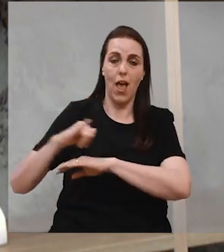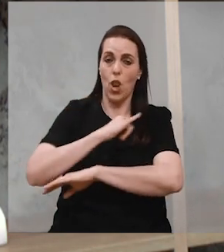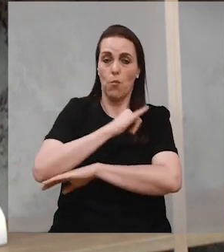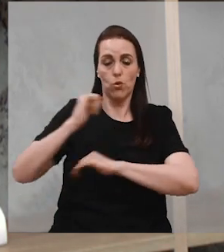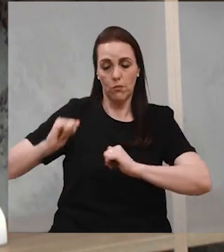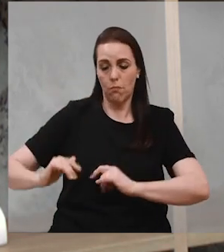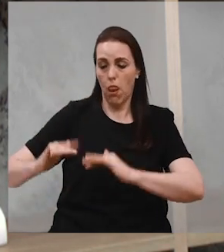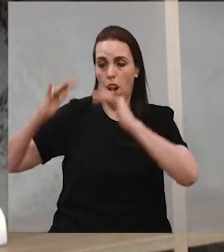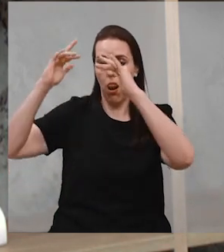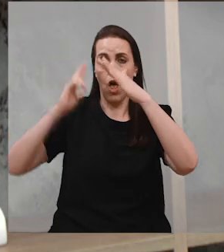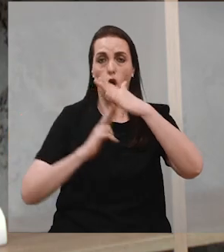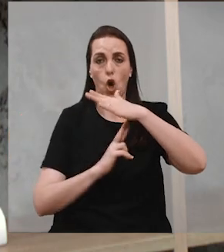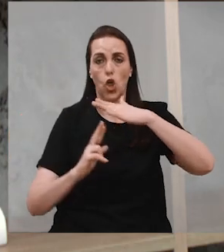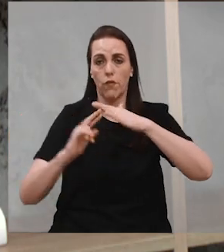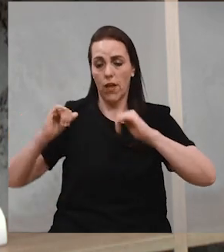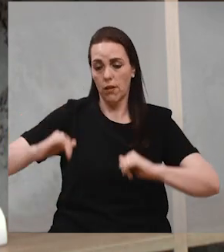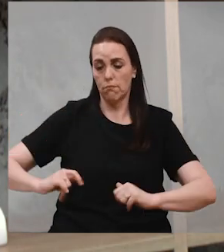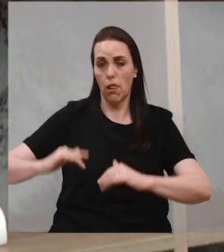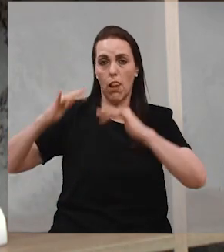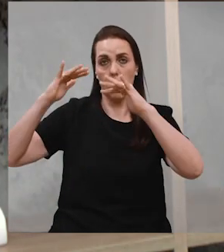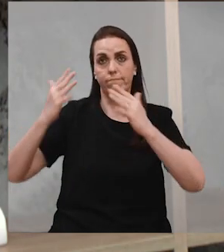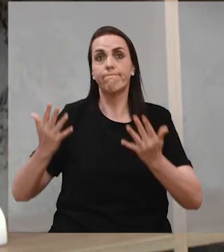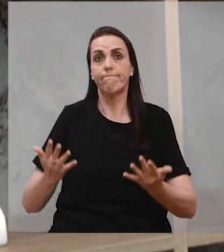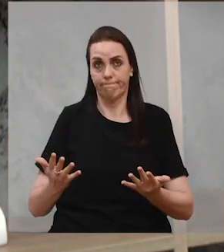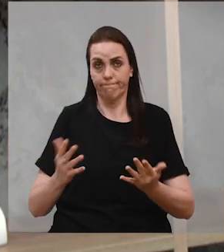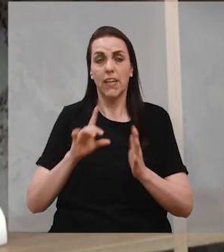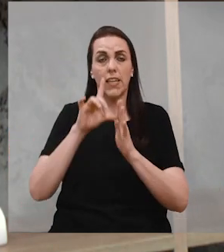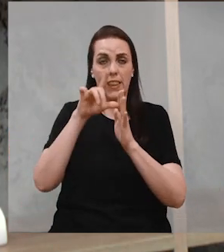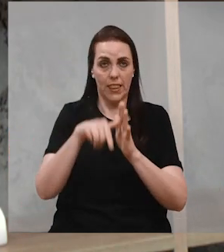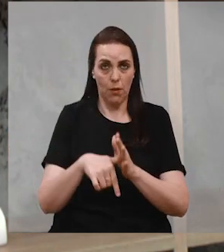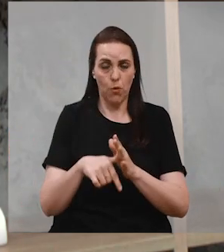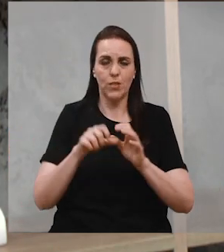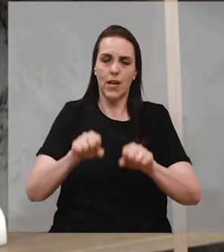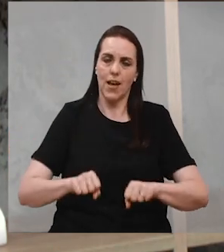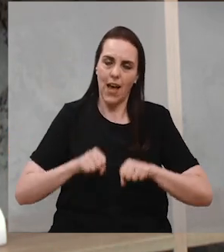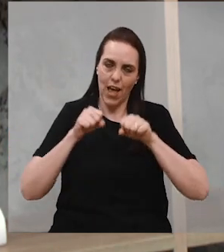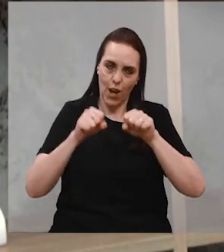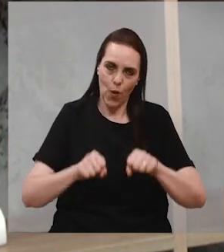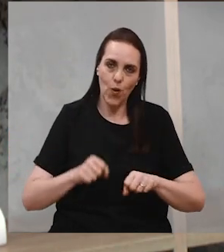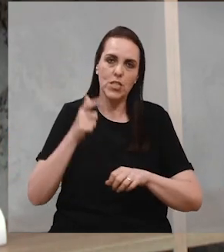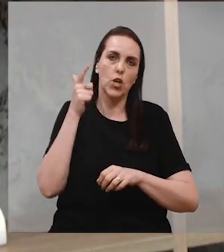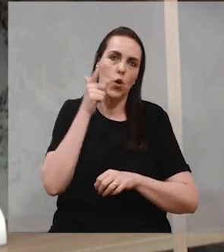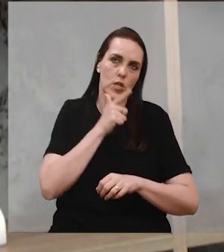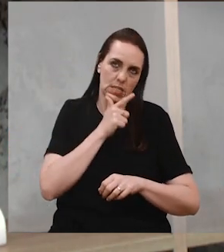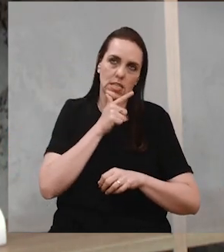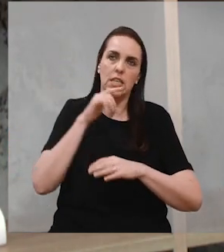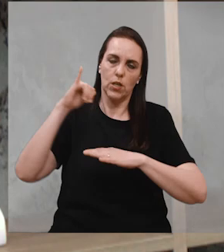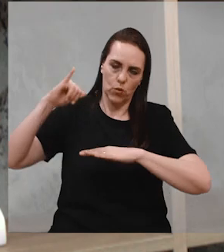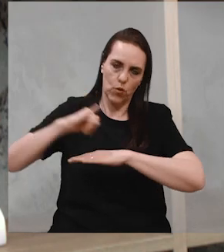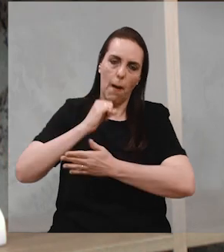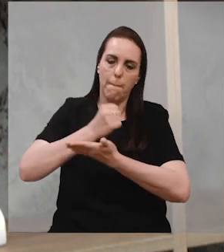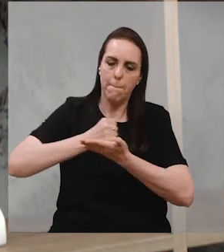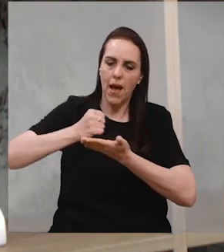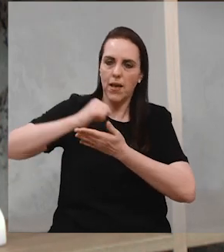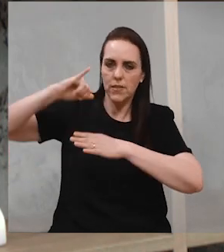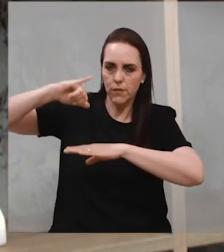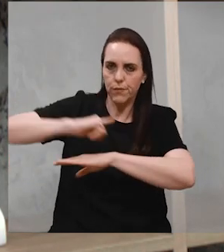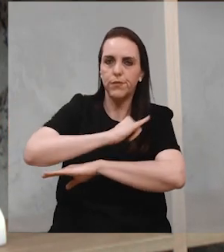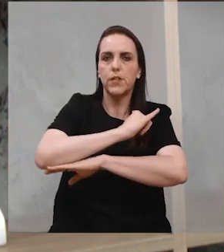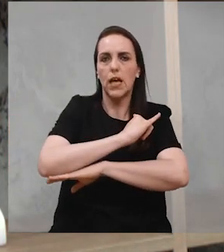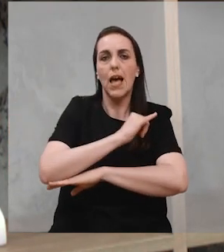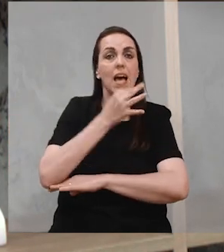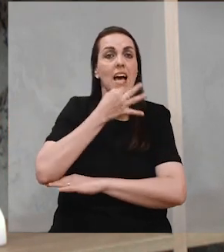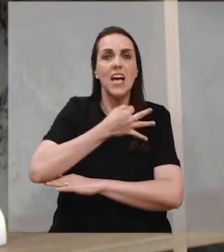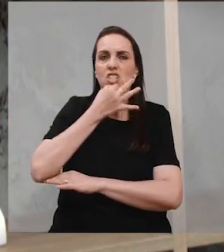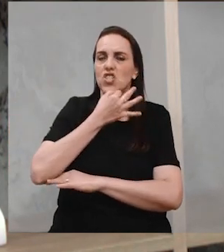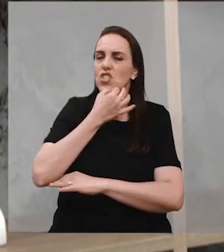Alegre, o aeroporto ficou debaixo d'água, rodoviária, e aí depois, né, Fábio, numa sequência, Canoas pôde receber esses donativos,